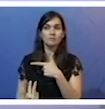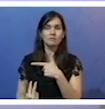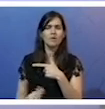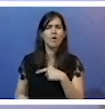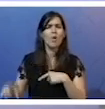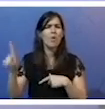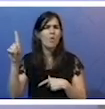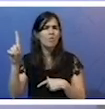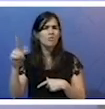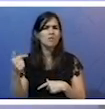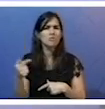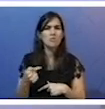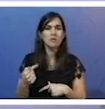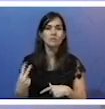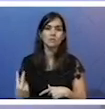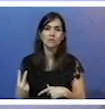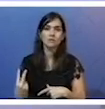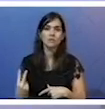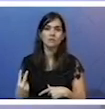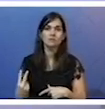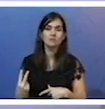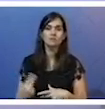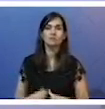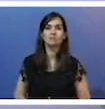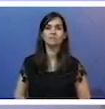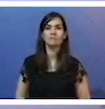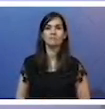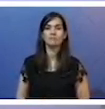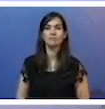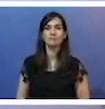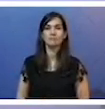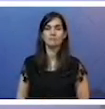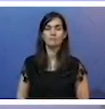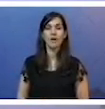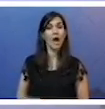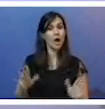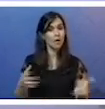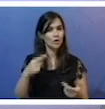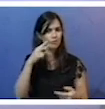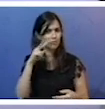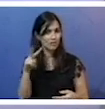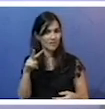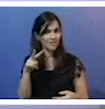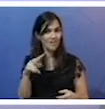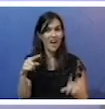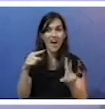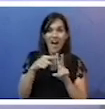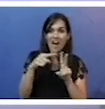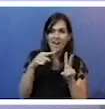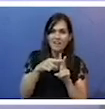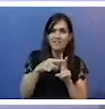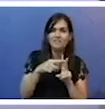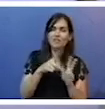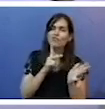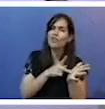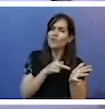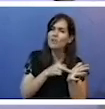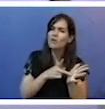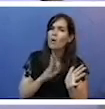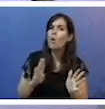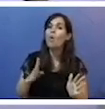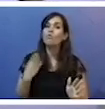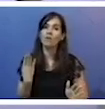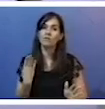um e uma raiz menos dois vamos verificar as raízes e pegar e passar